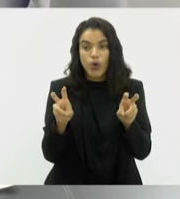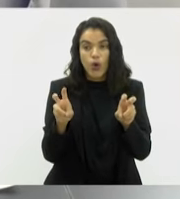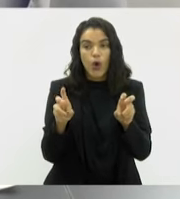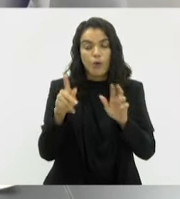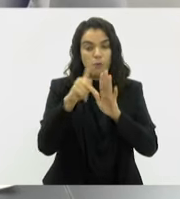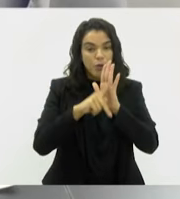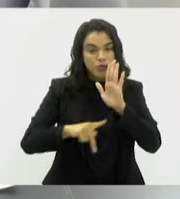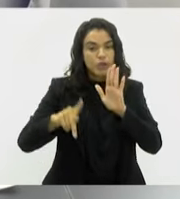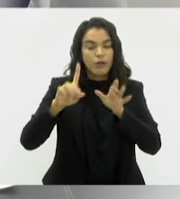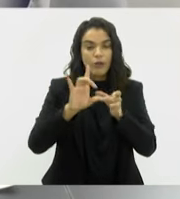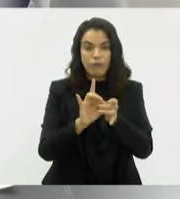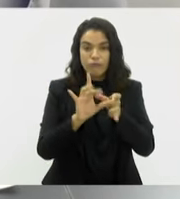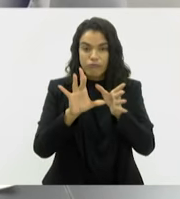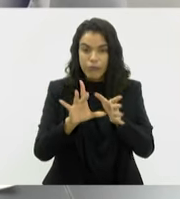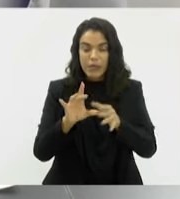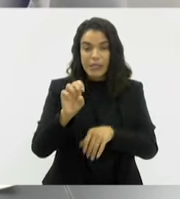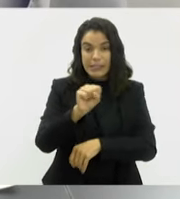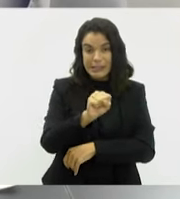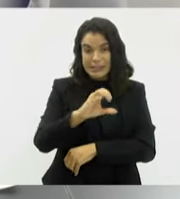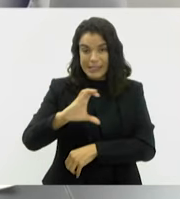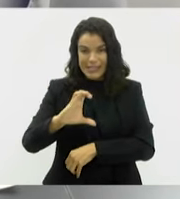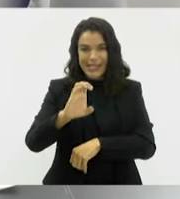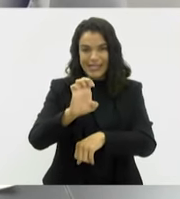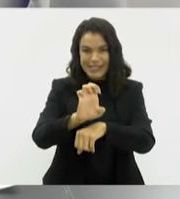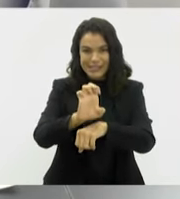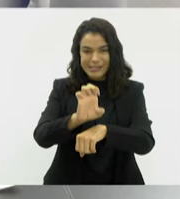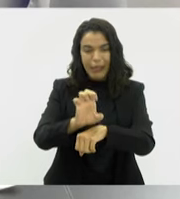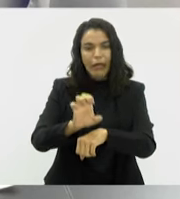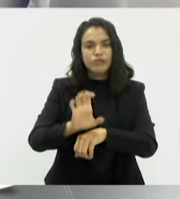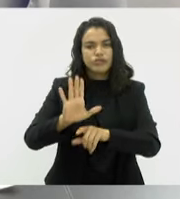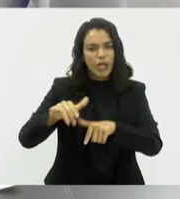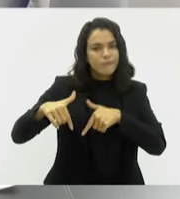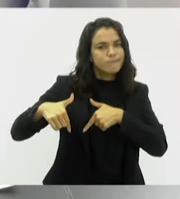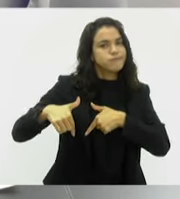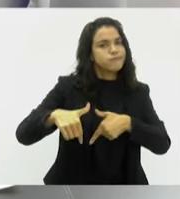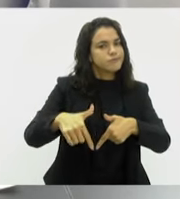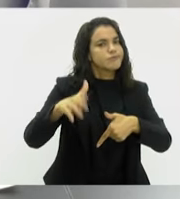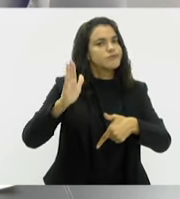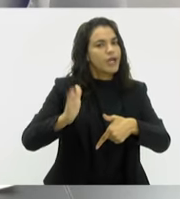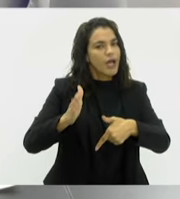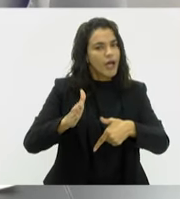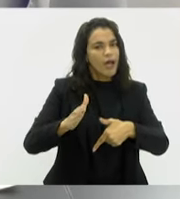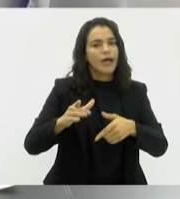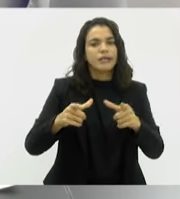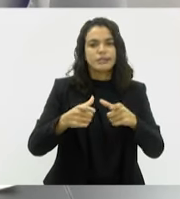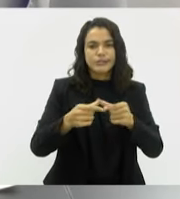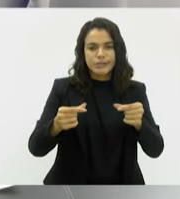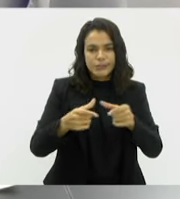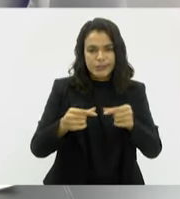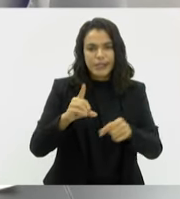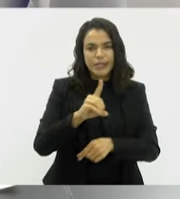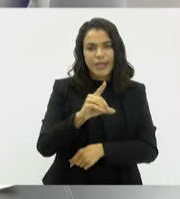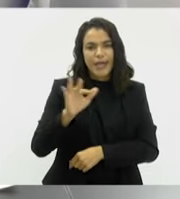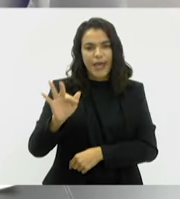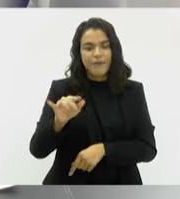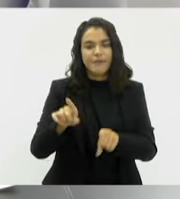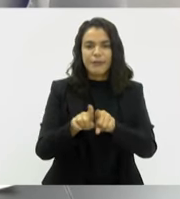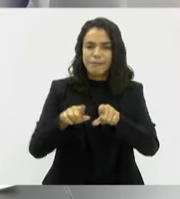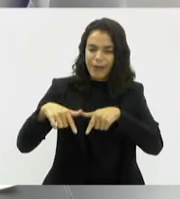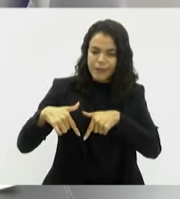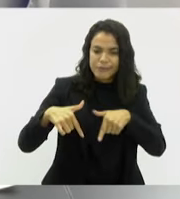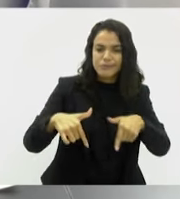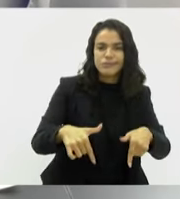projetos autorizativos, como eu falei, Santa Catarina vem agindo dessa forma. O Distrito Federal, a Câmara Legislativa do Distrito Federal, vem agindo